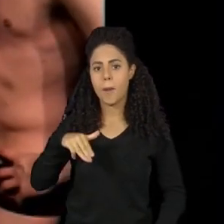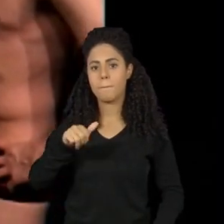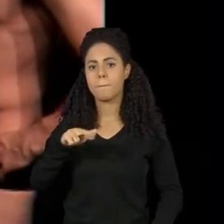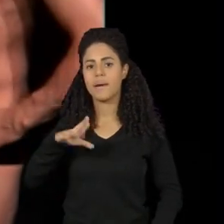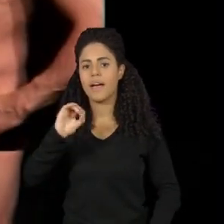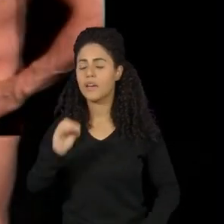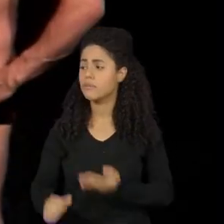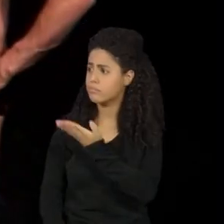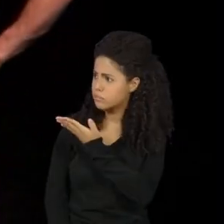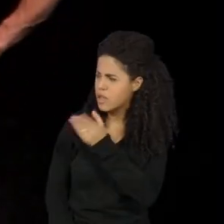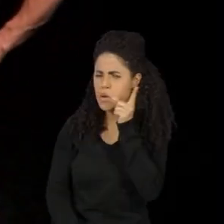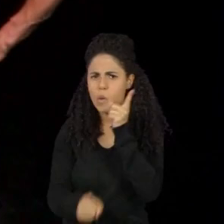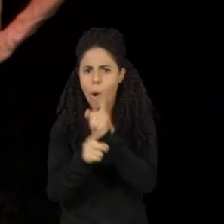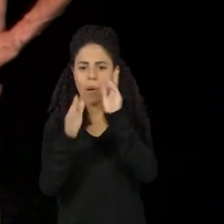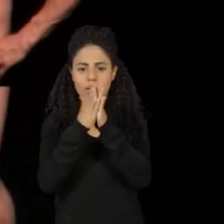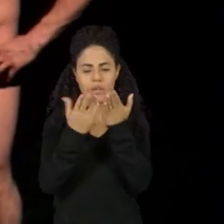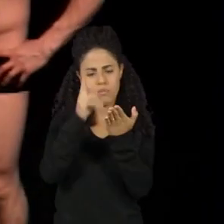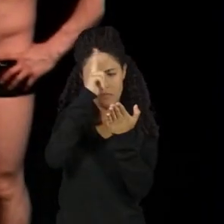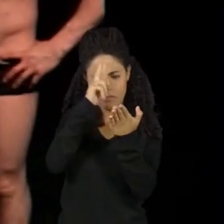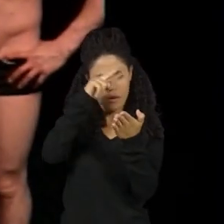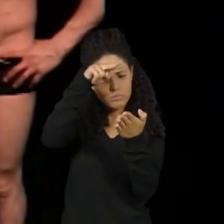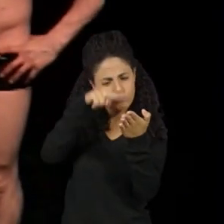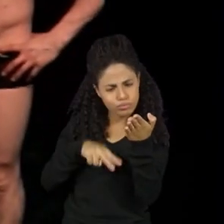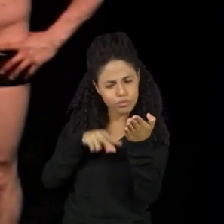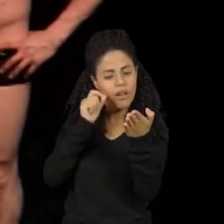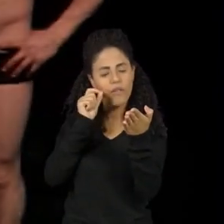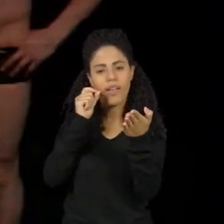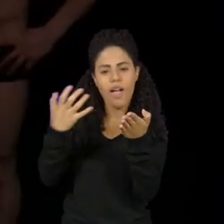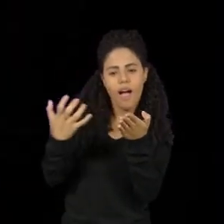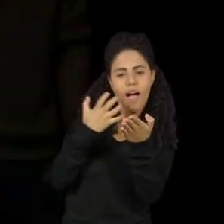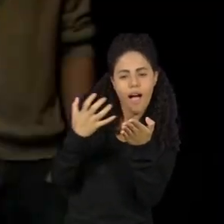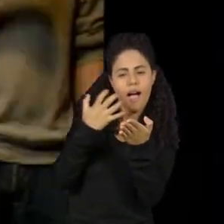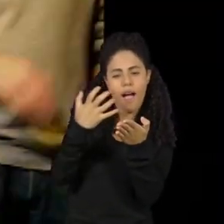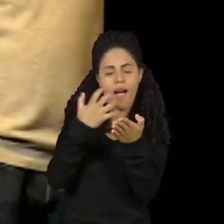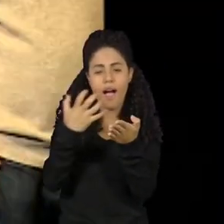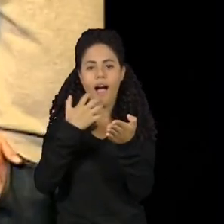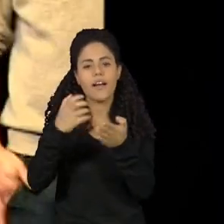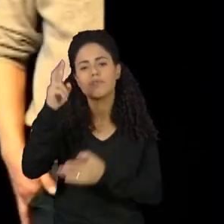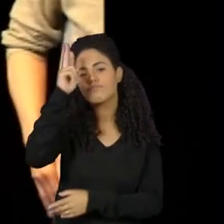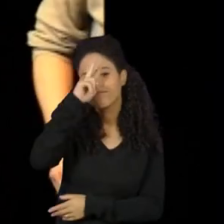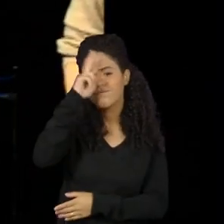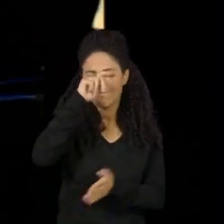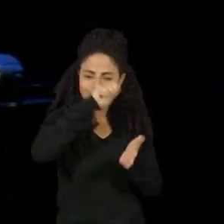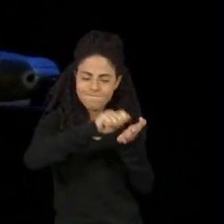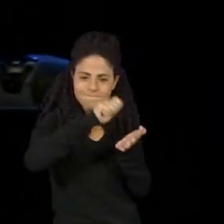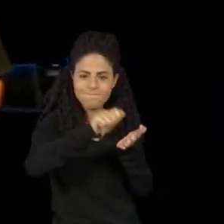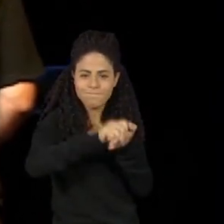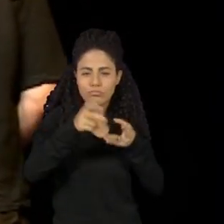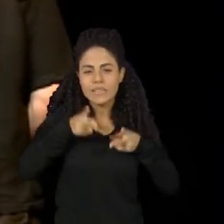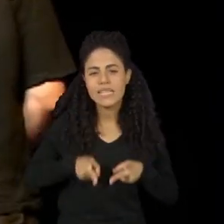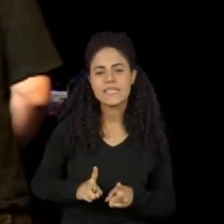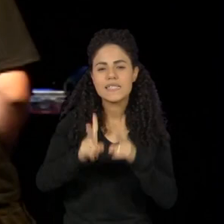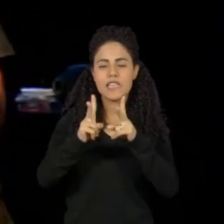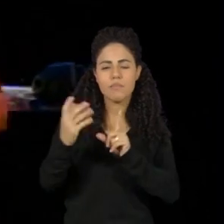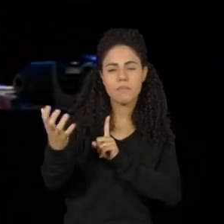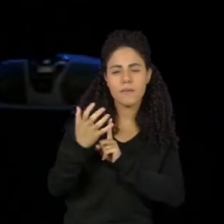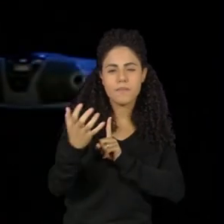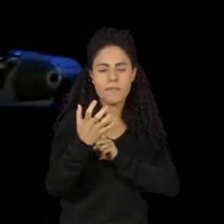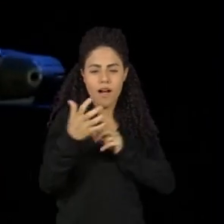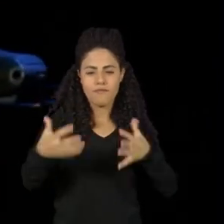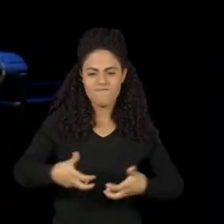Bortolotto encontrou nos livros da geração Beat a inspiração para a sua arte, sempre intensa, instigante